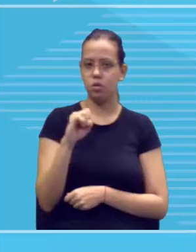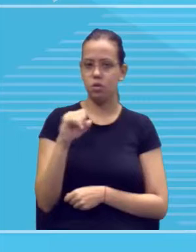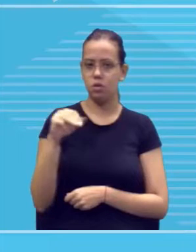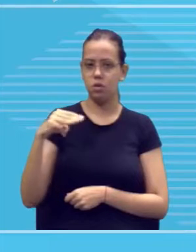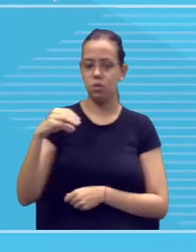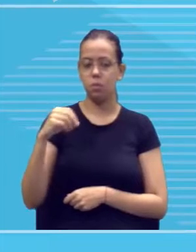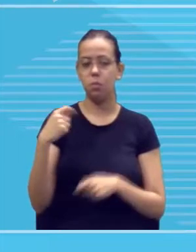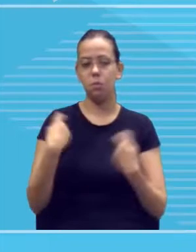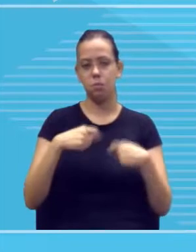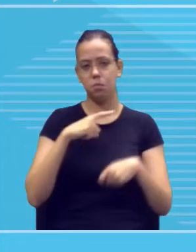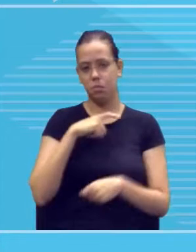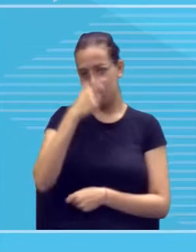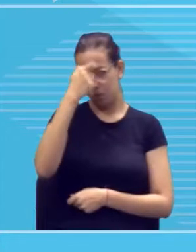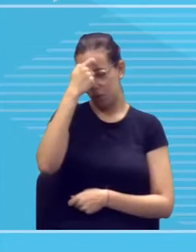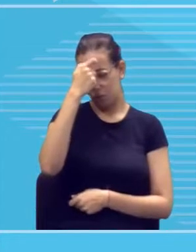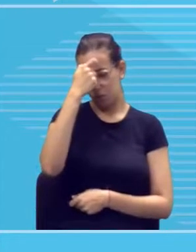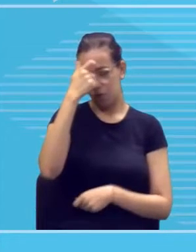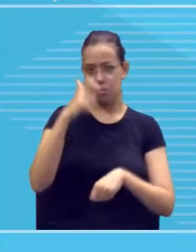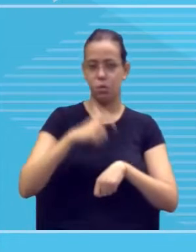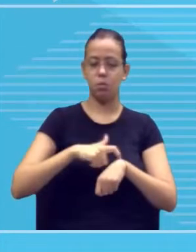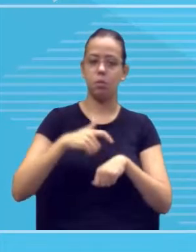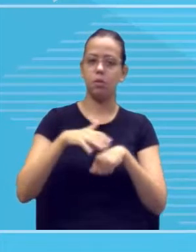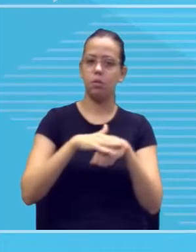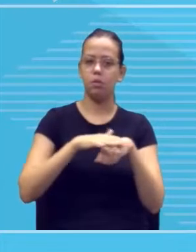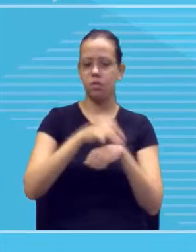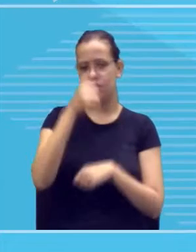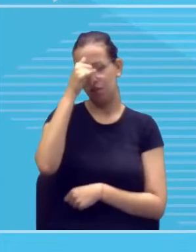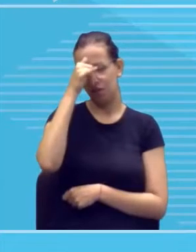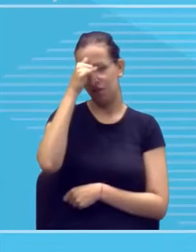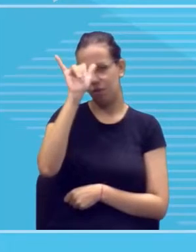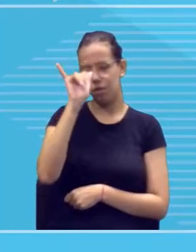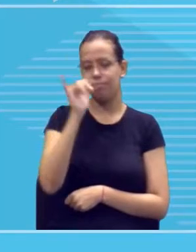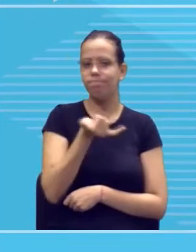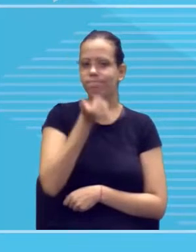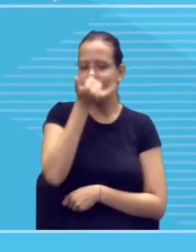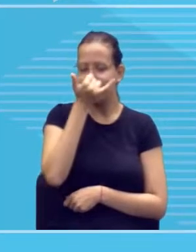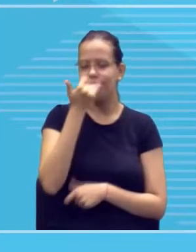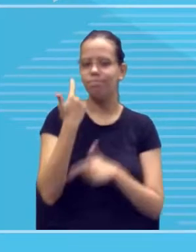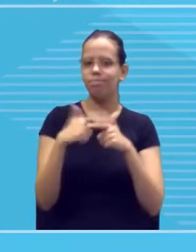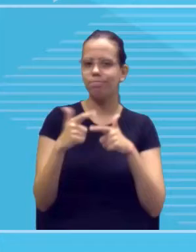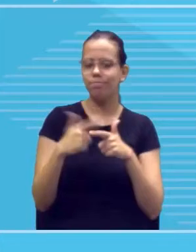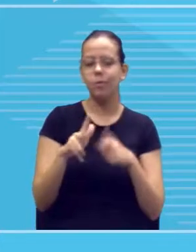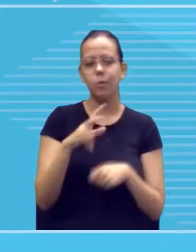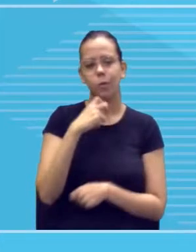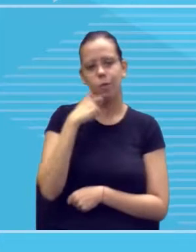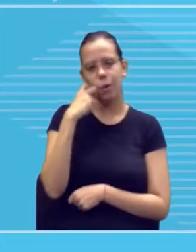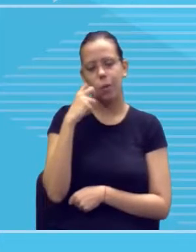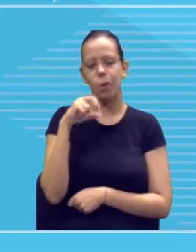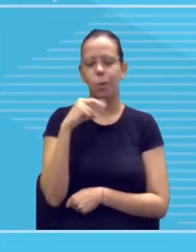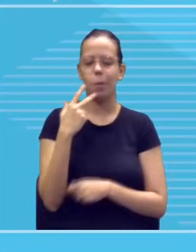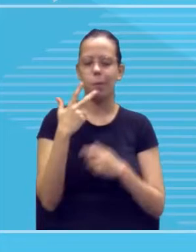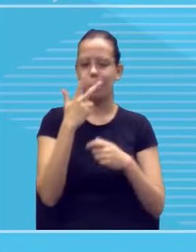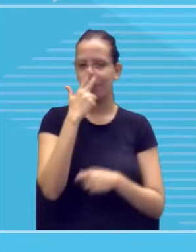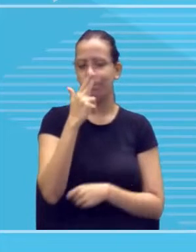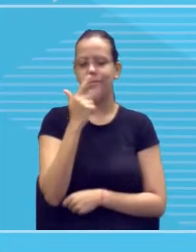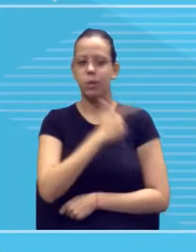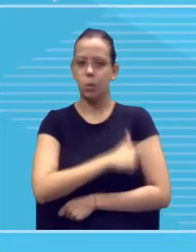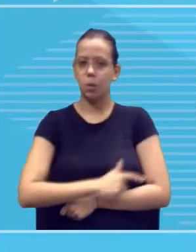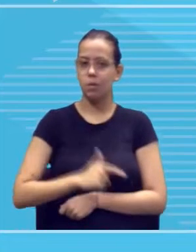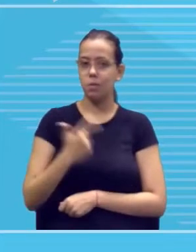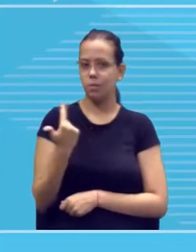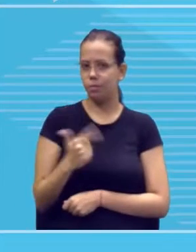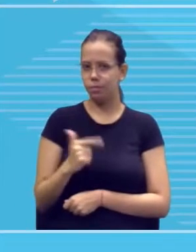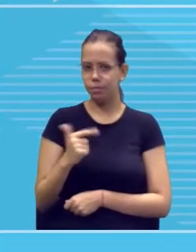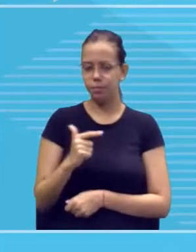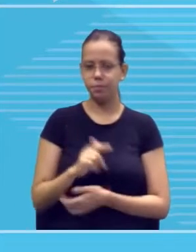onde estiver conversando com alguém você não cometer nenhuma gafe não passar nenhuma Vergonha nem passar por mal educada não é mesmo gente então